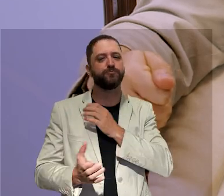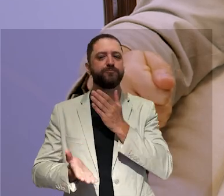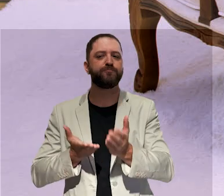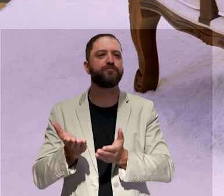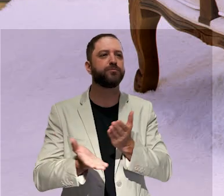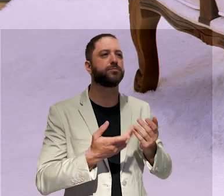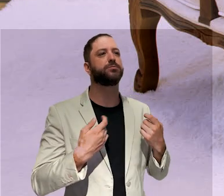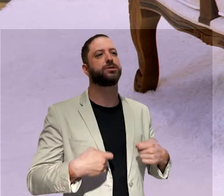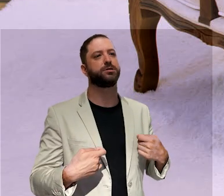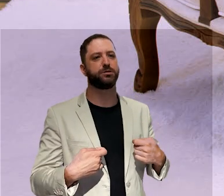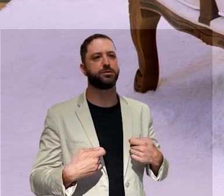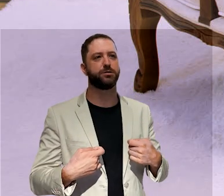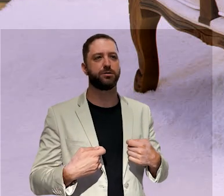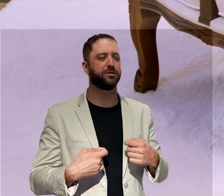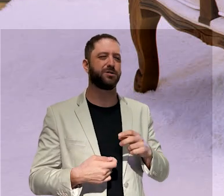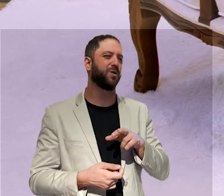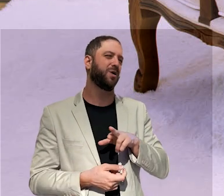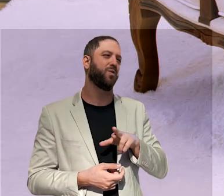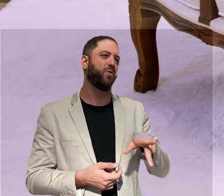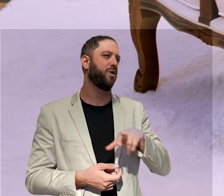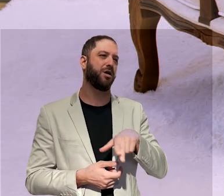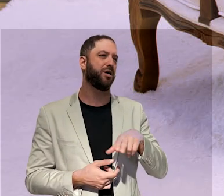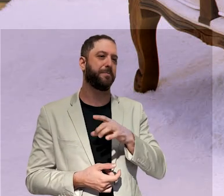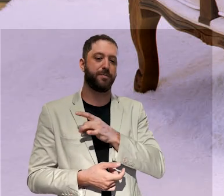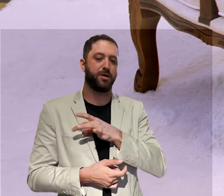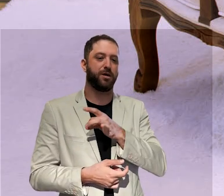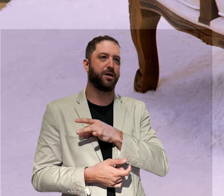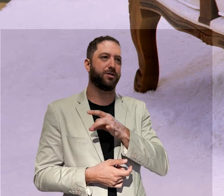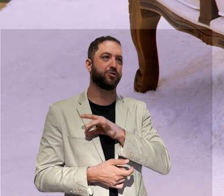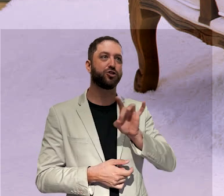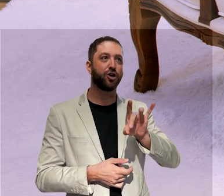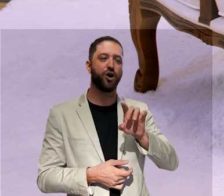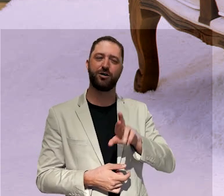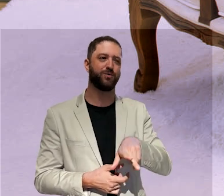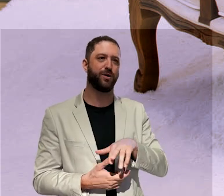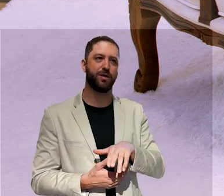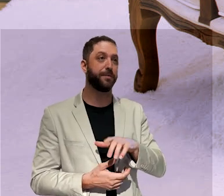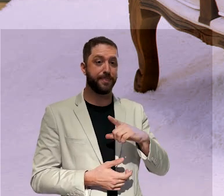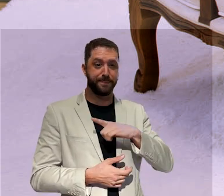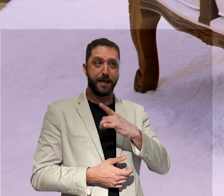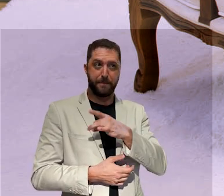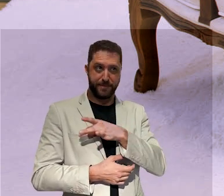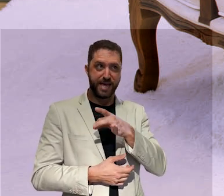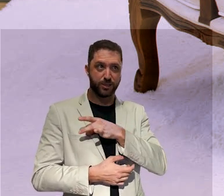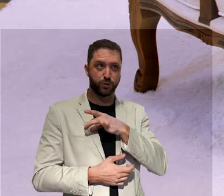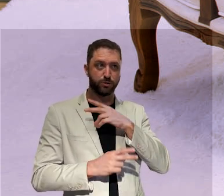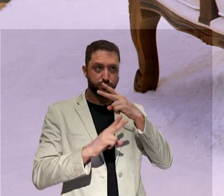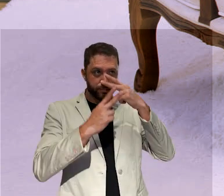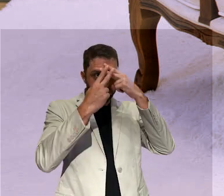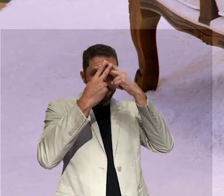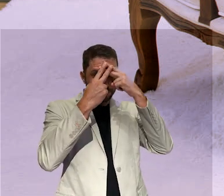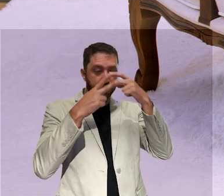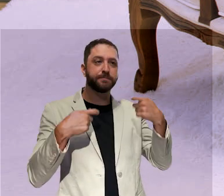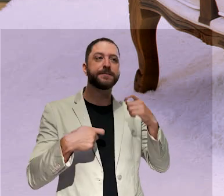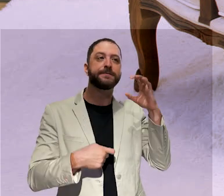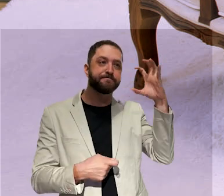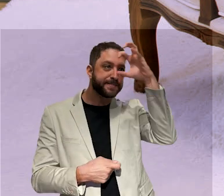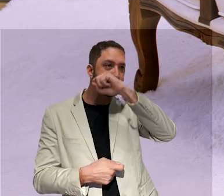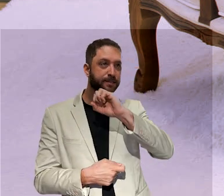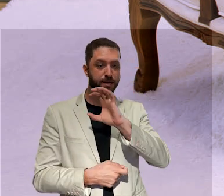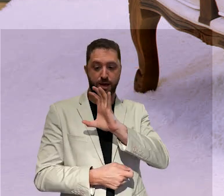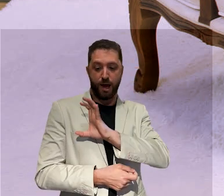incondicional. Nós não somos feitos de medos. Os medos existem justamente para nos ensinar que o